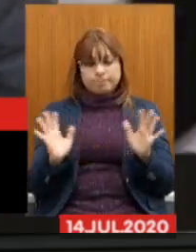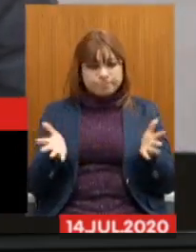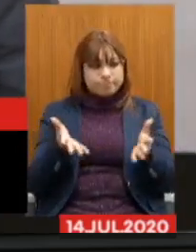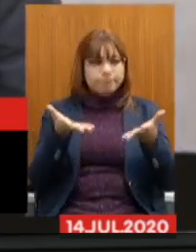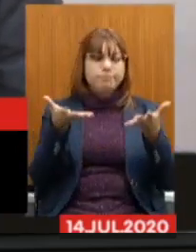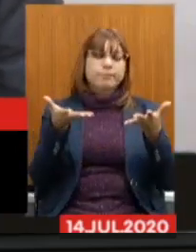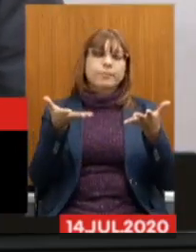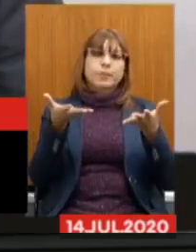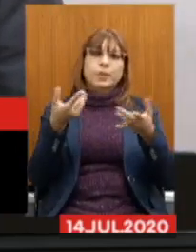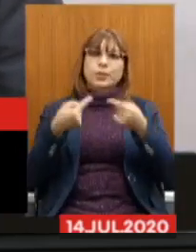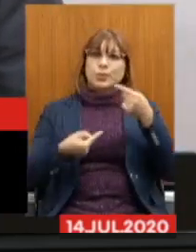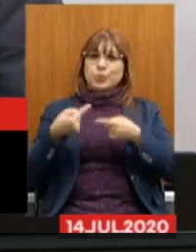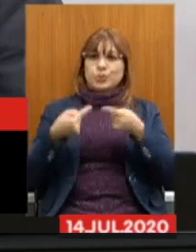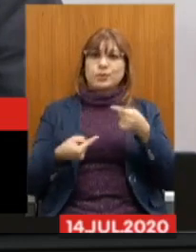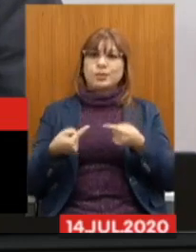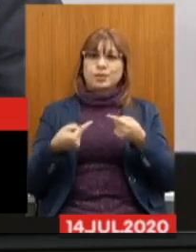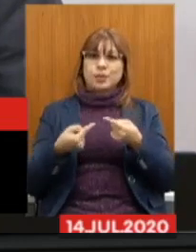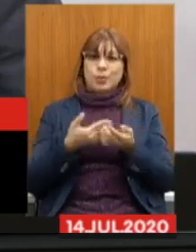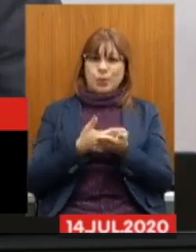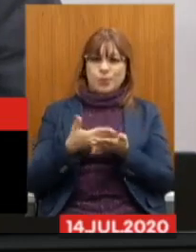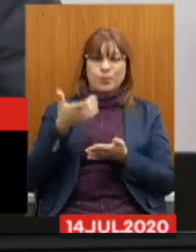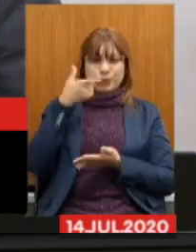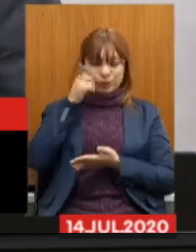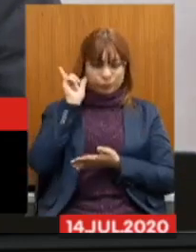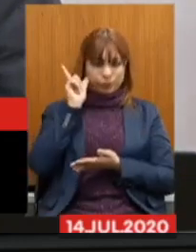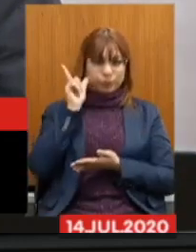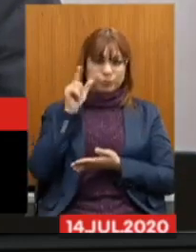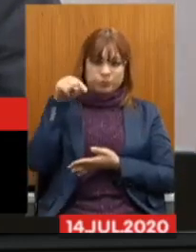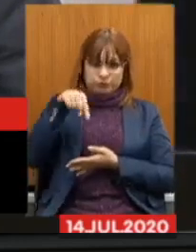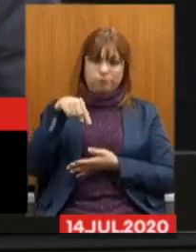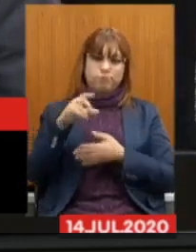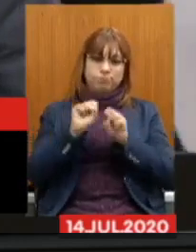discutindo desde segunda-feira neste seminário.